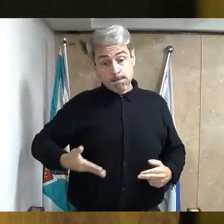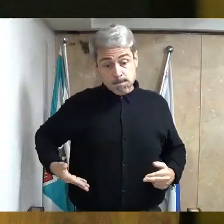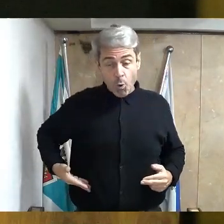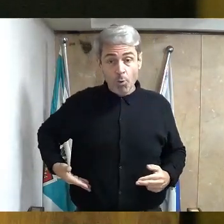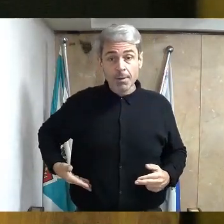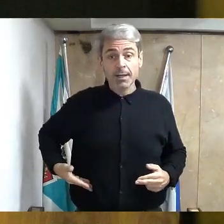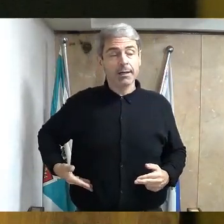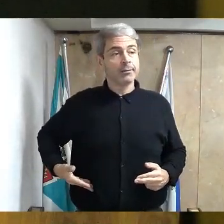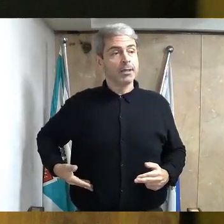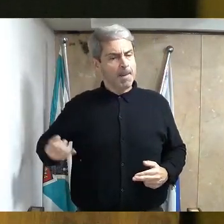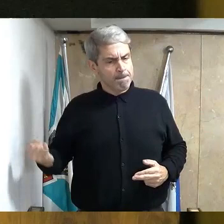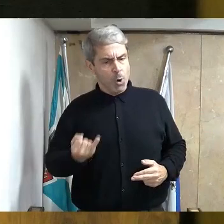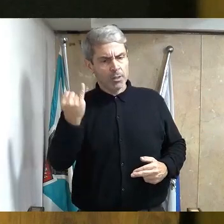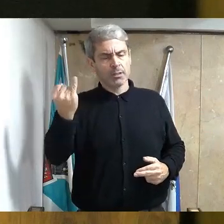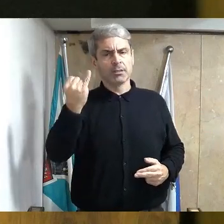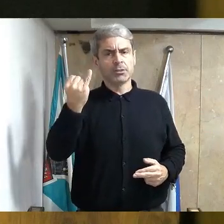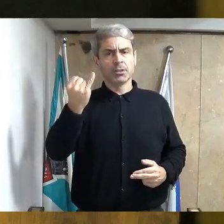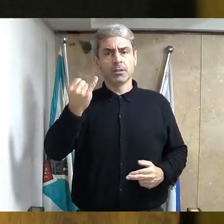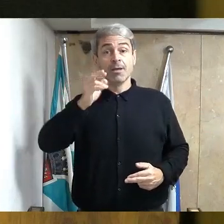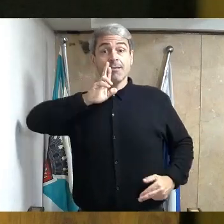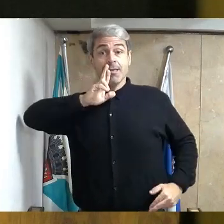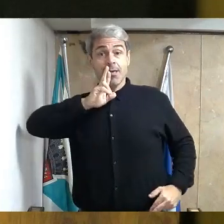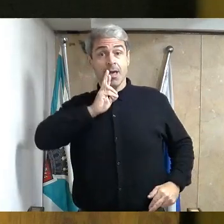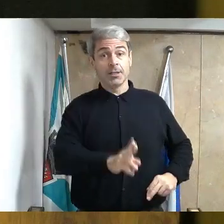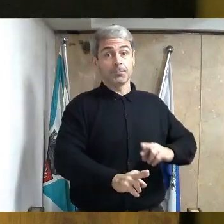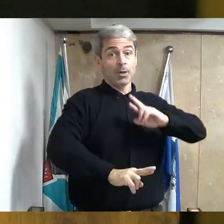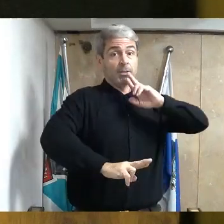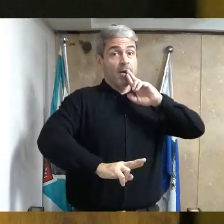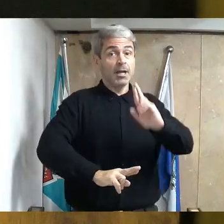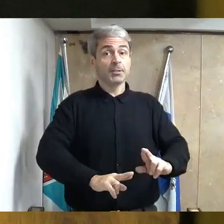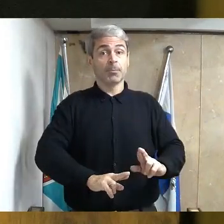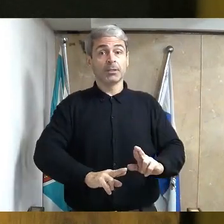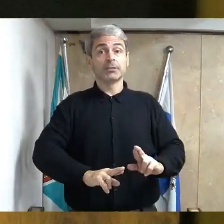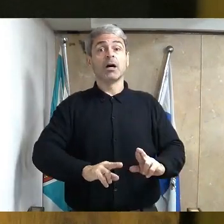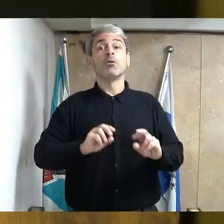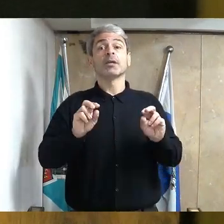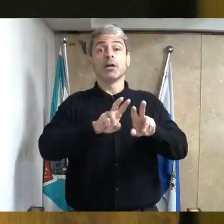em resposta ao combate ao racismo.